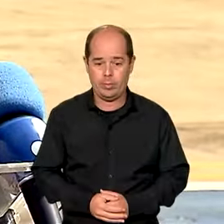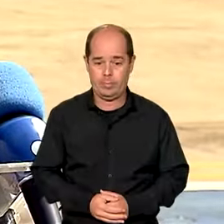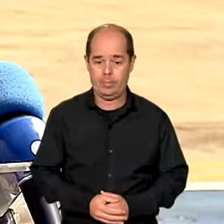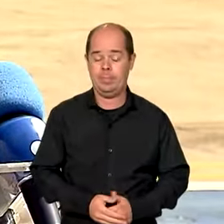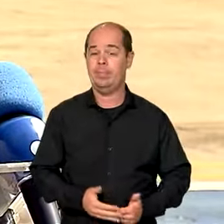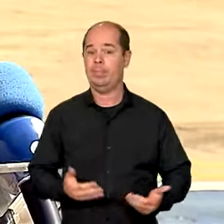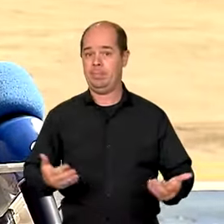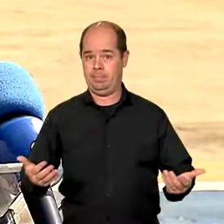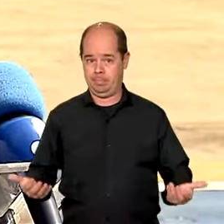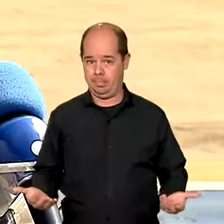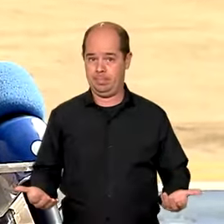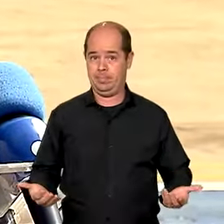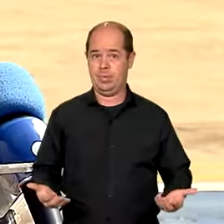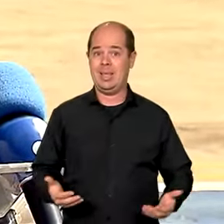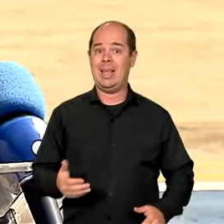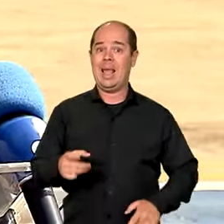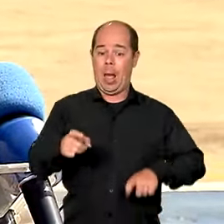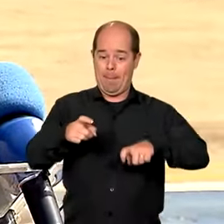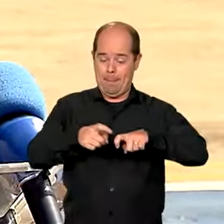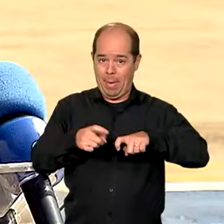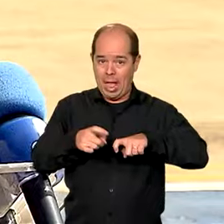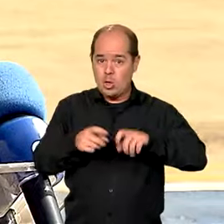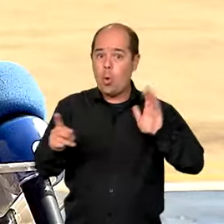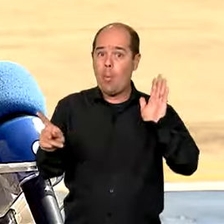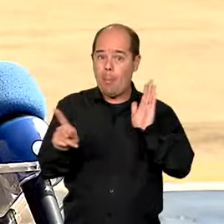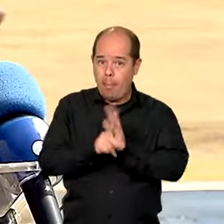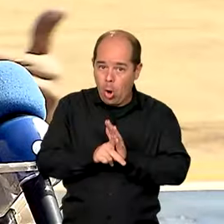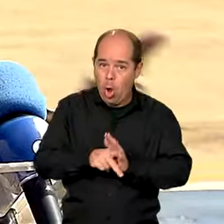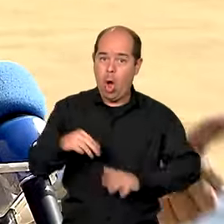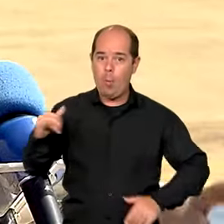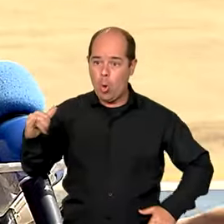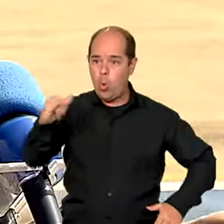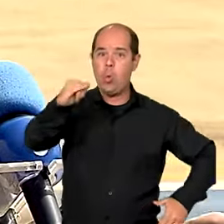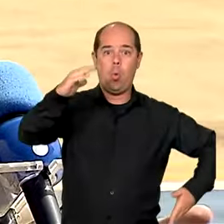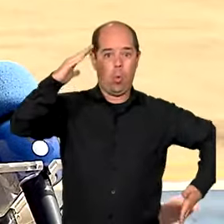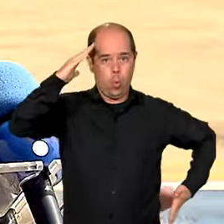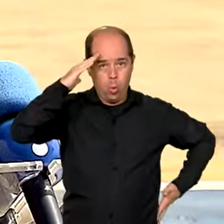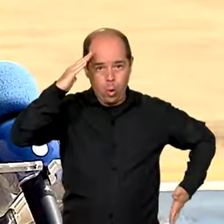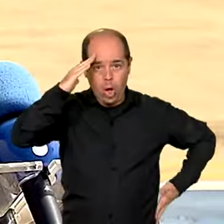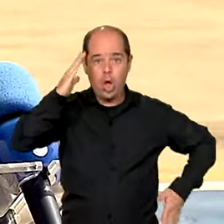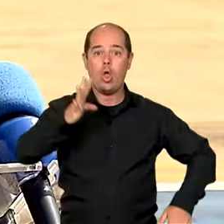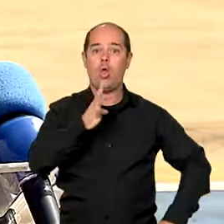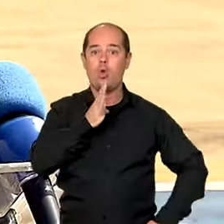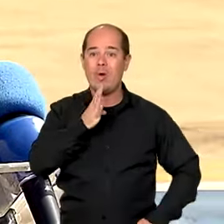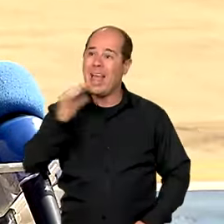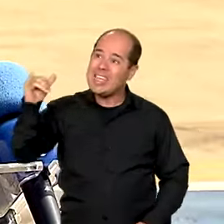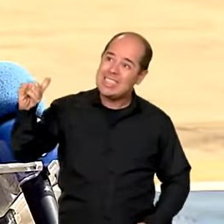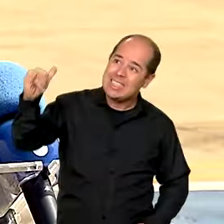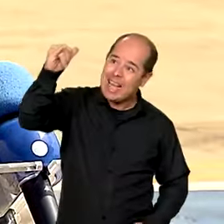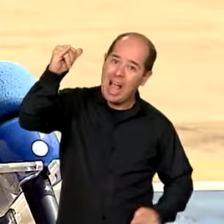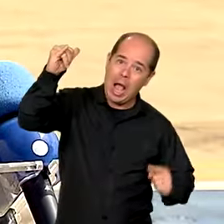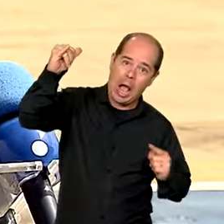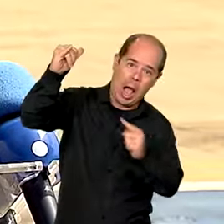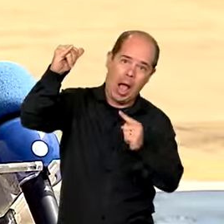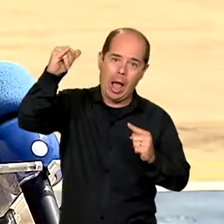diferença quando se trata de um médico de Força Aérea, um médico que conhece a medicina aeroespacial, porque o